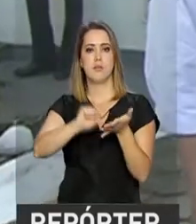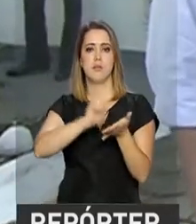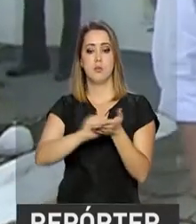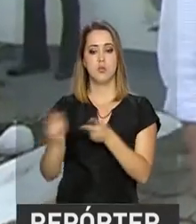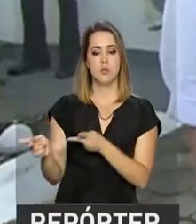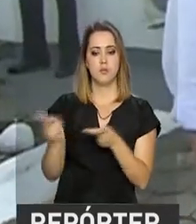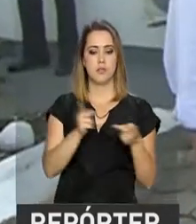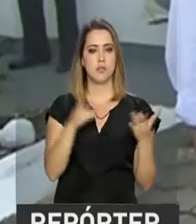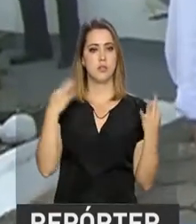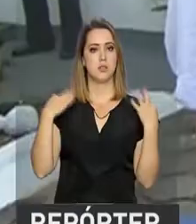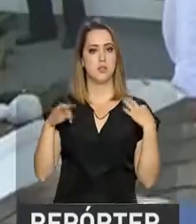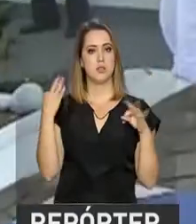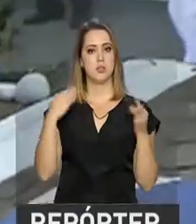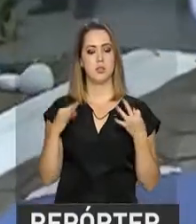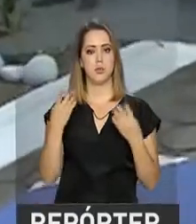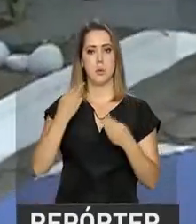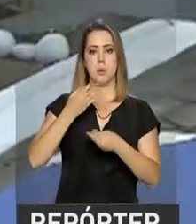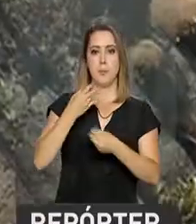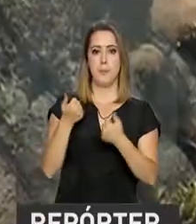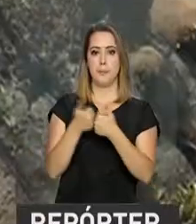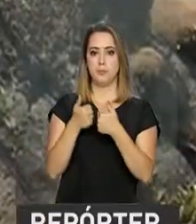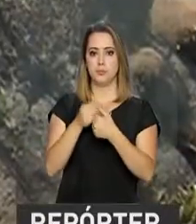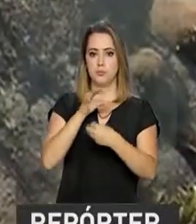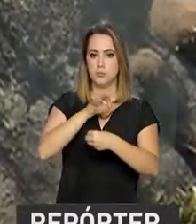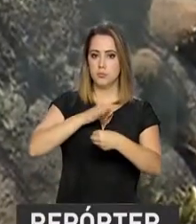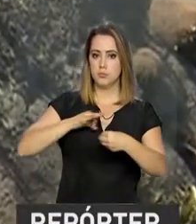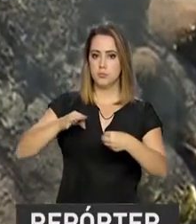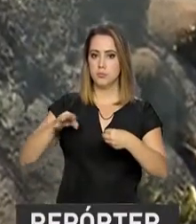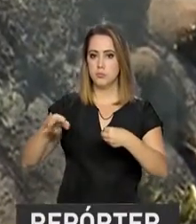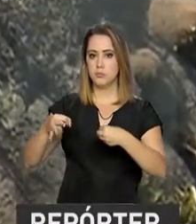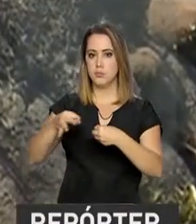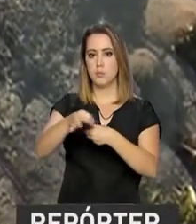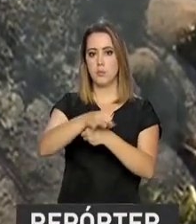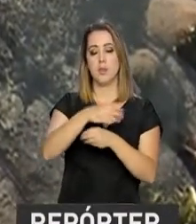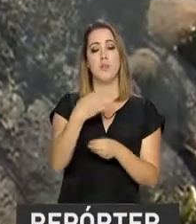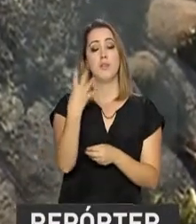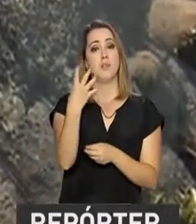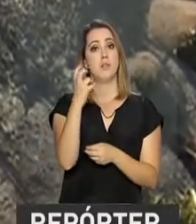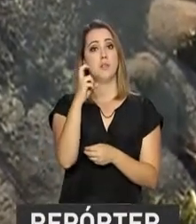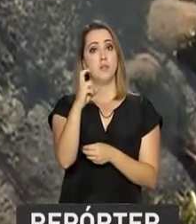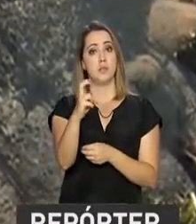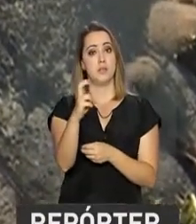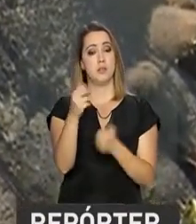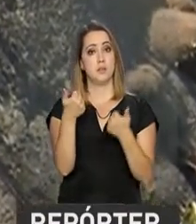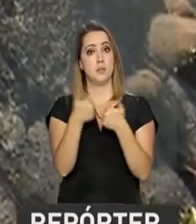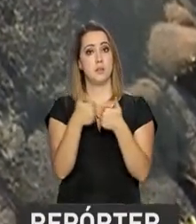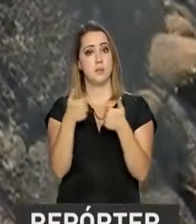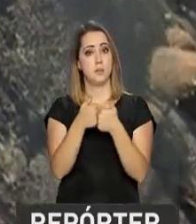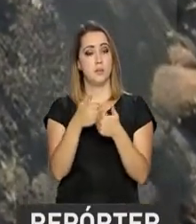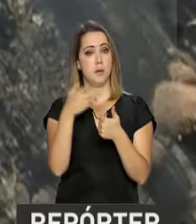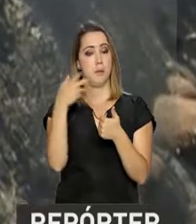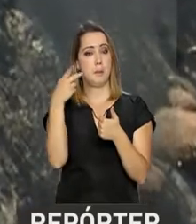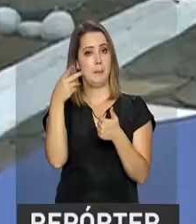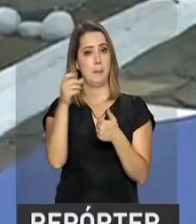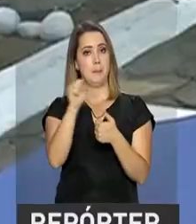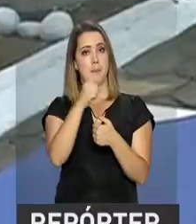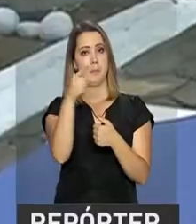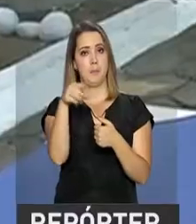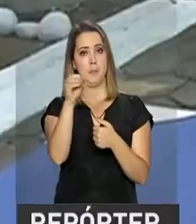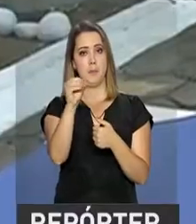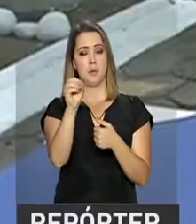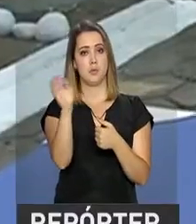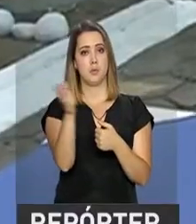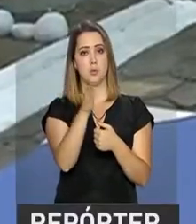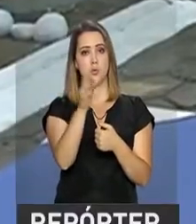visita de turistas ao entorno do arquipélago localizado a 45 quilômetros da costa do município de são sebastião a